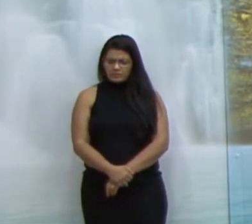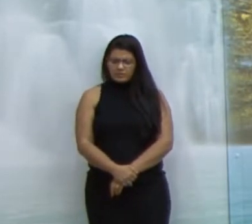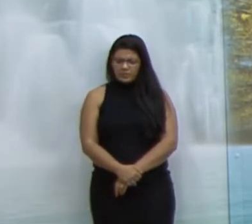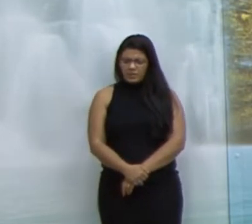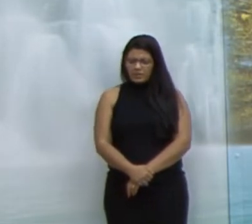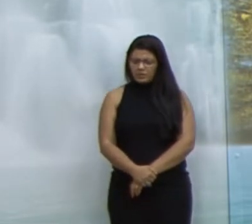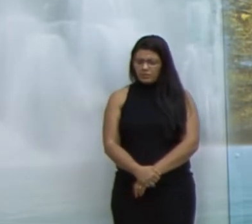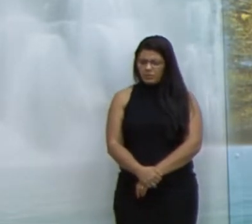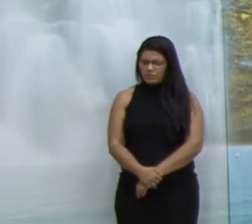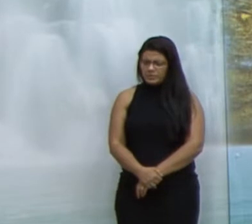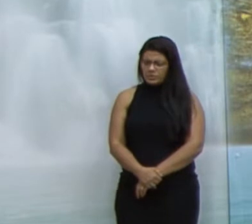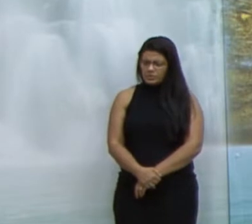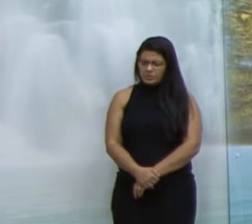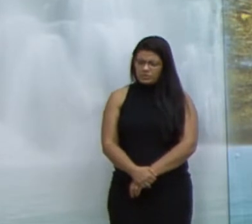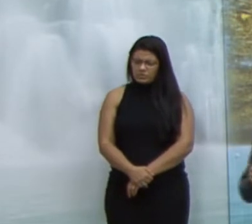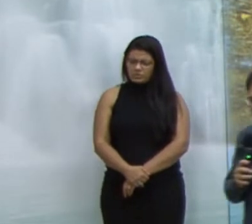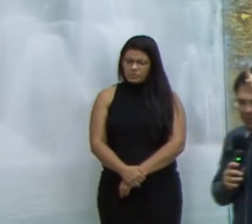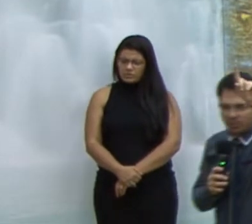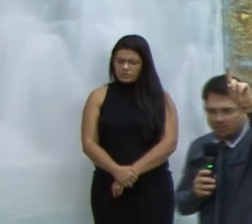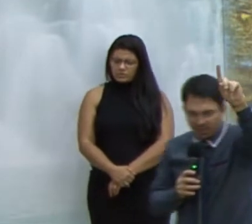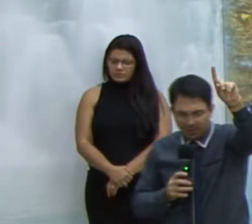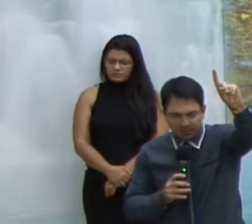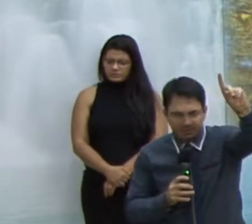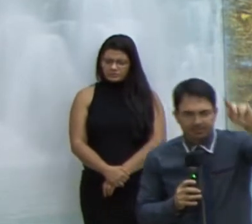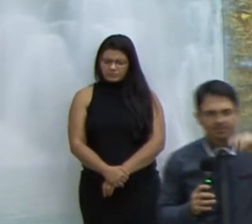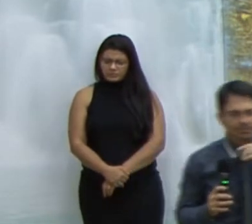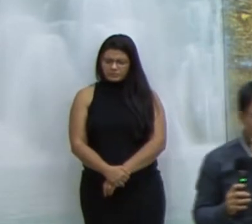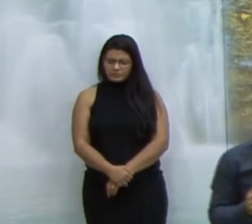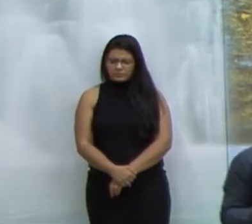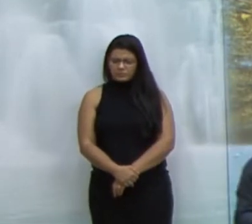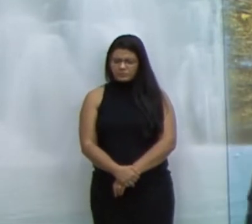Olha o que eu vou dizendo aqui, eu creio que isso vai ser profético para essa igreja.